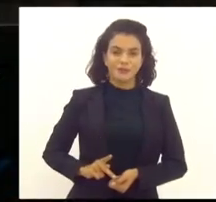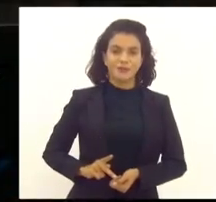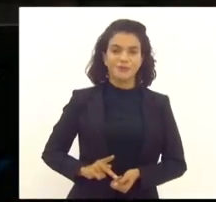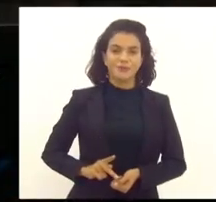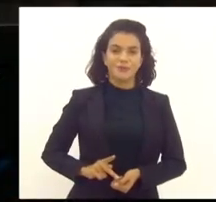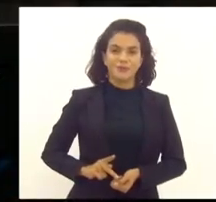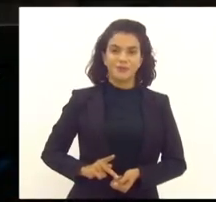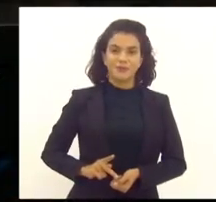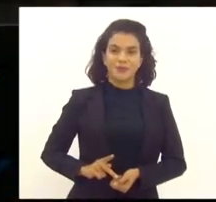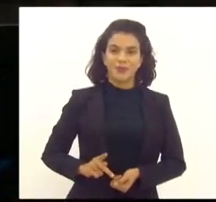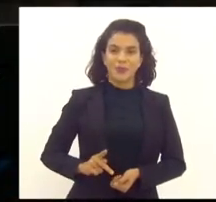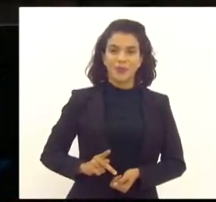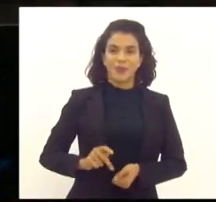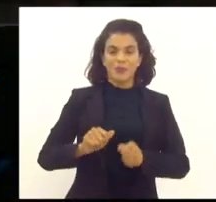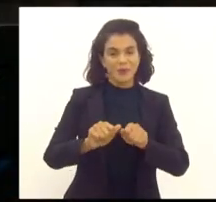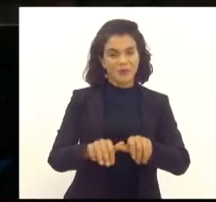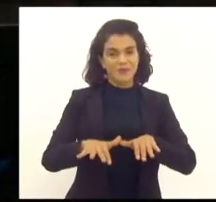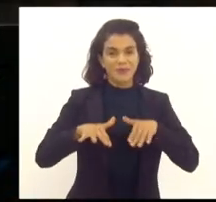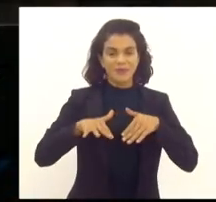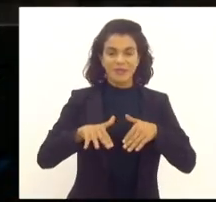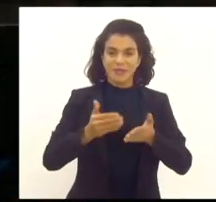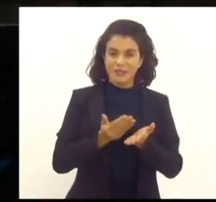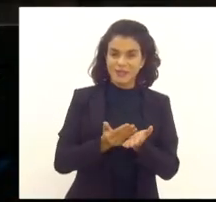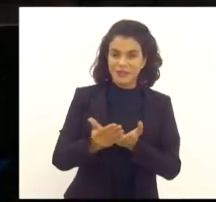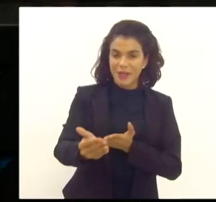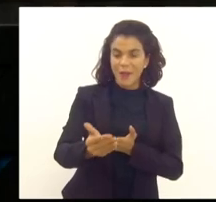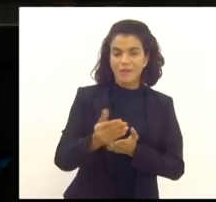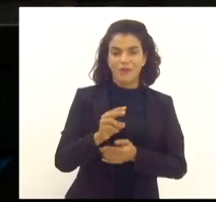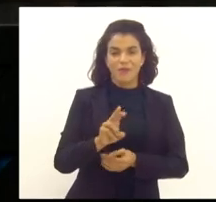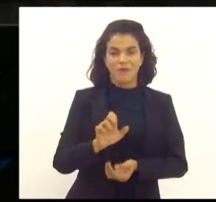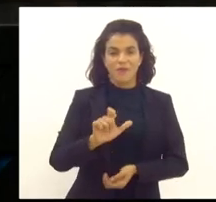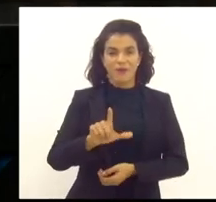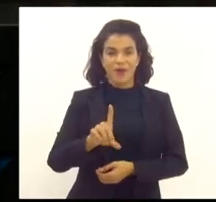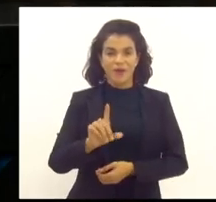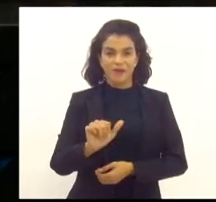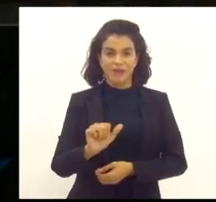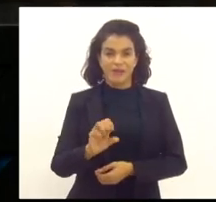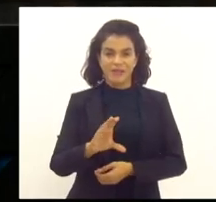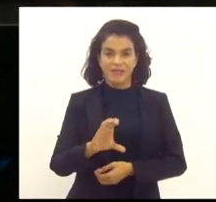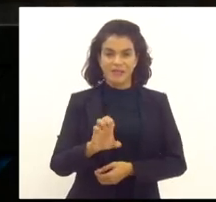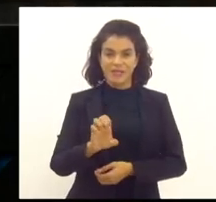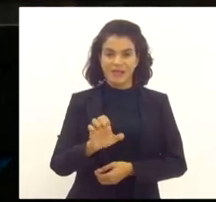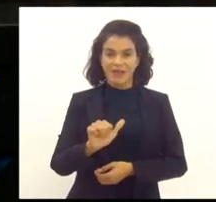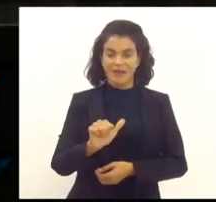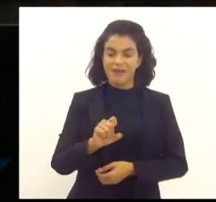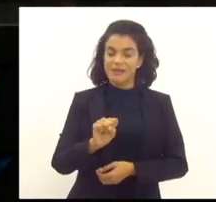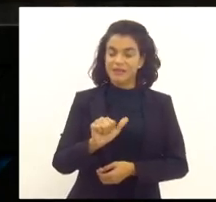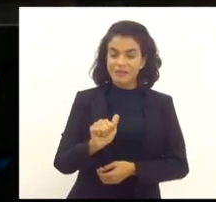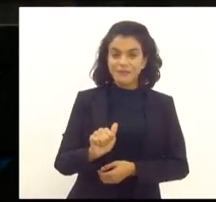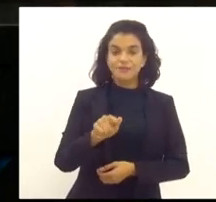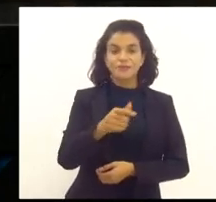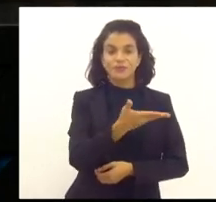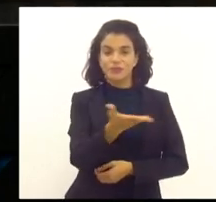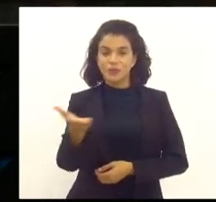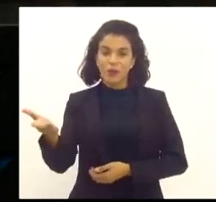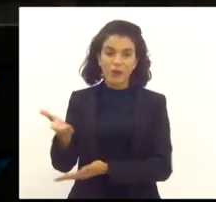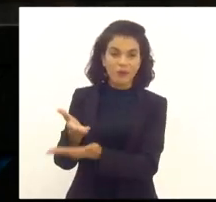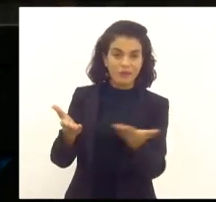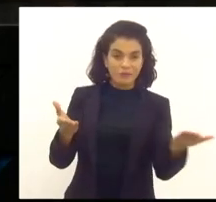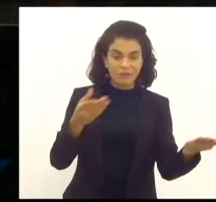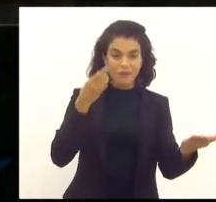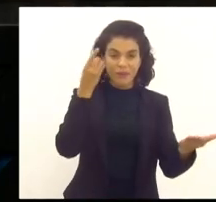do expediente Inicial Deputado Waldir Ceasa senhoras e senhores deputados